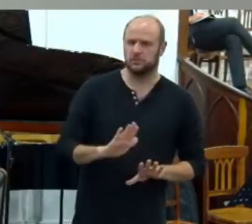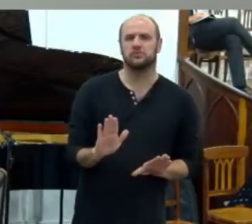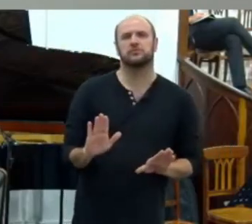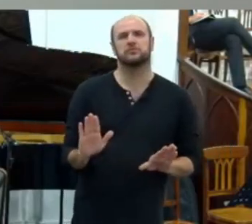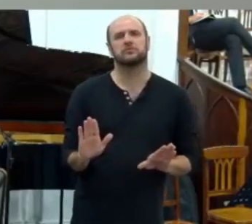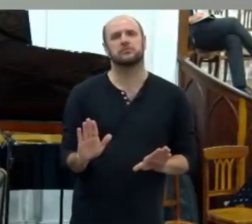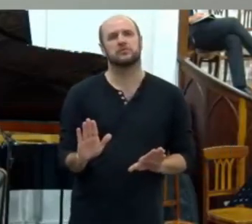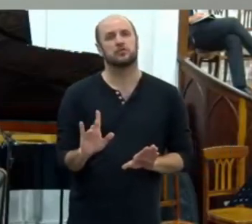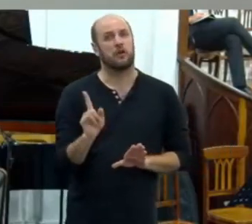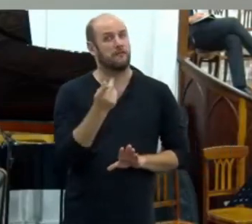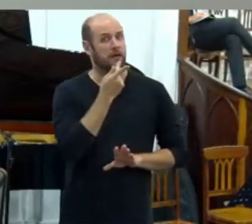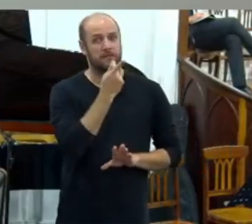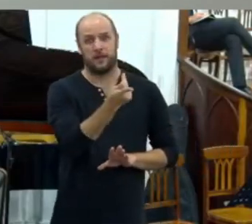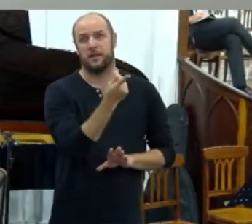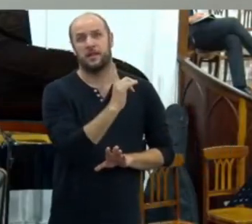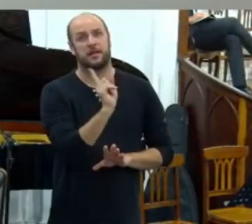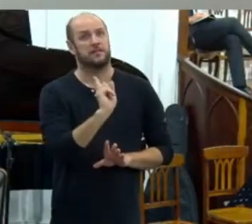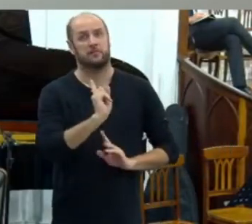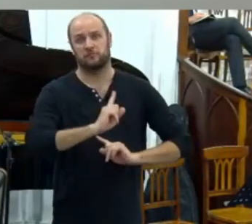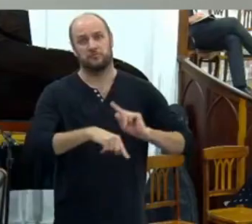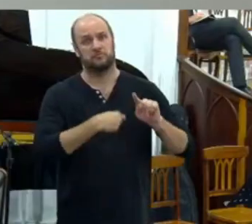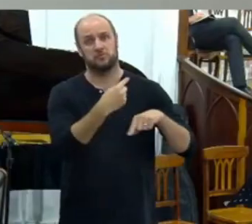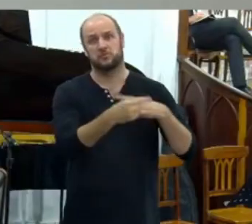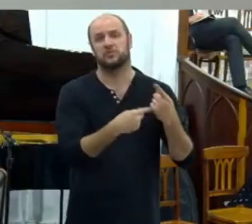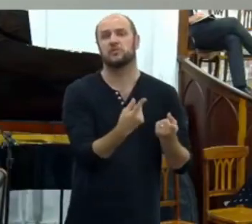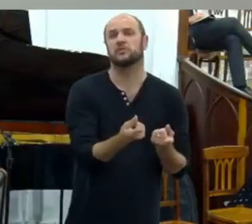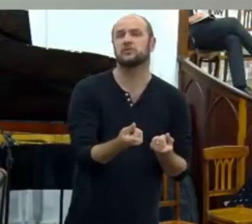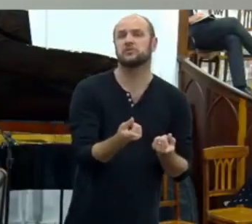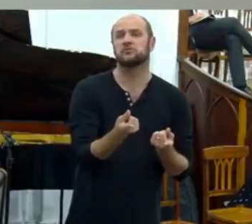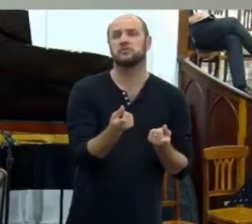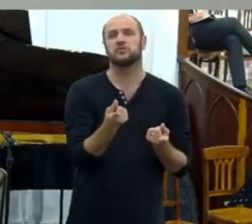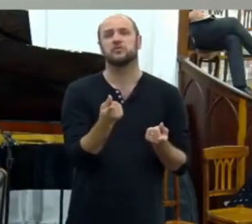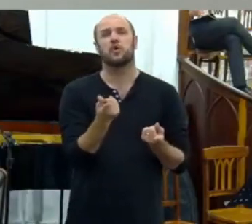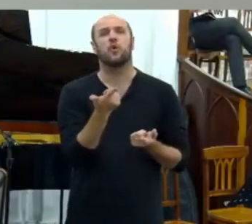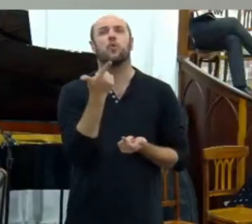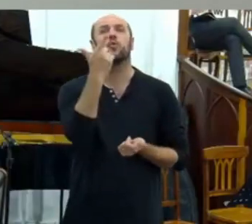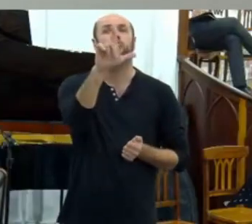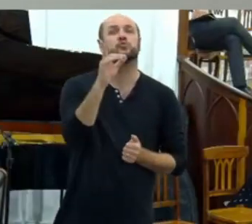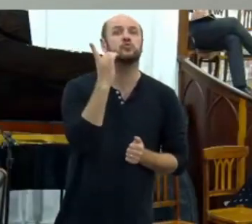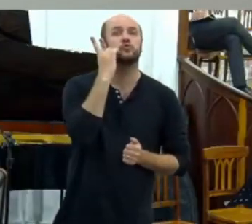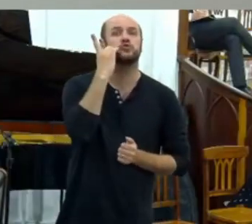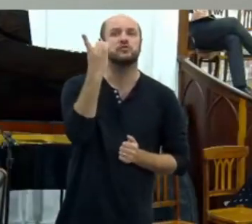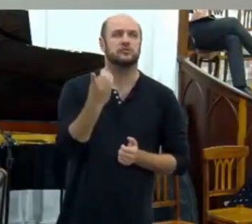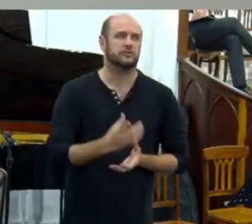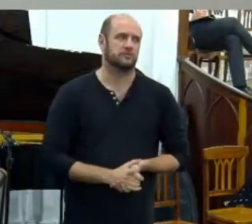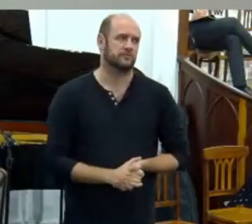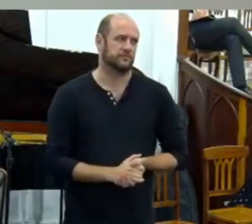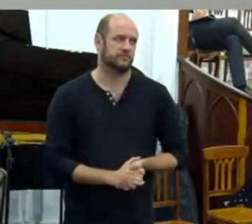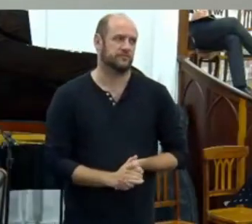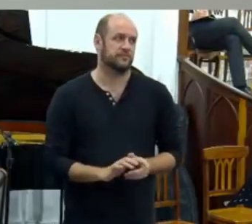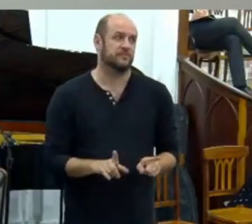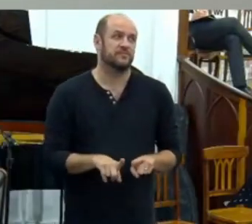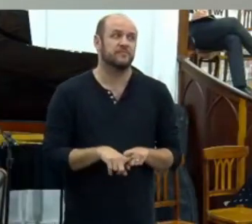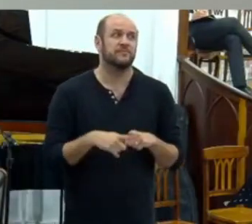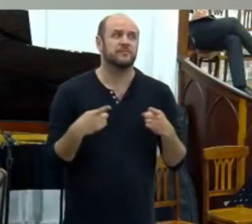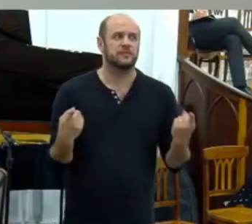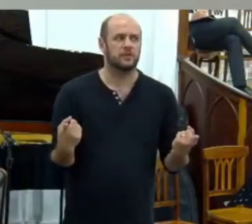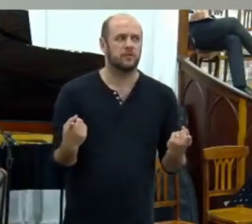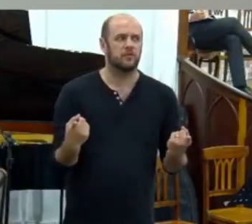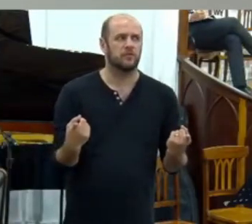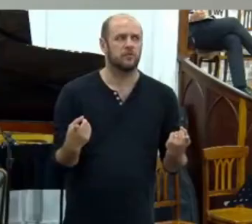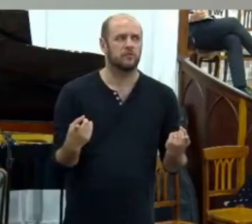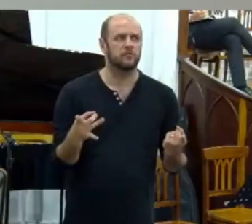não falaria posteriormente a respeito de outro dia. Portanto,